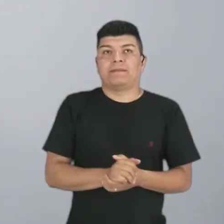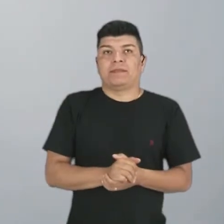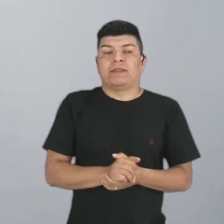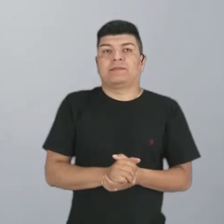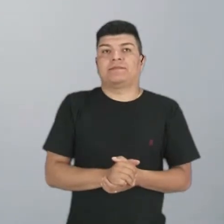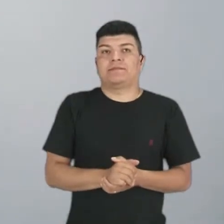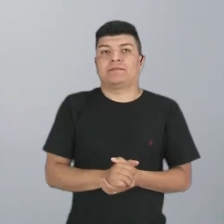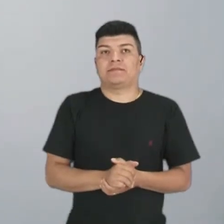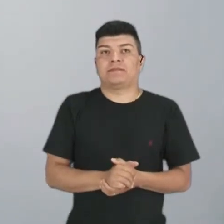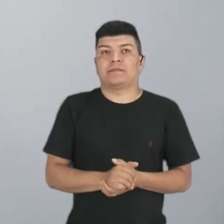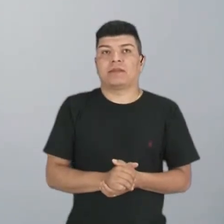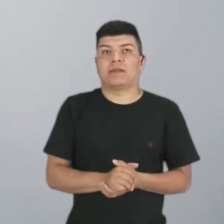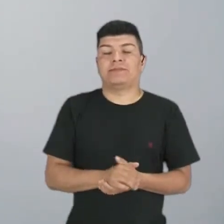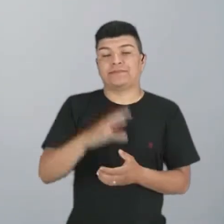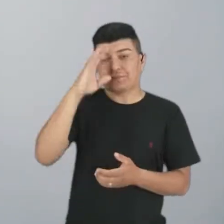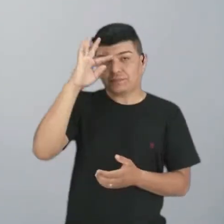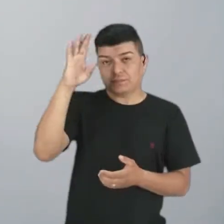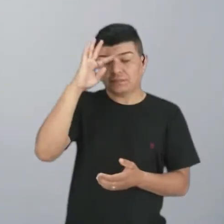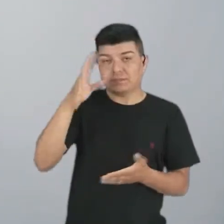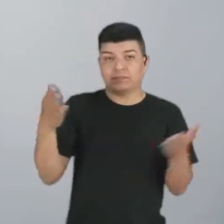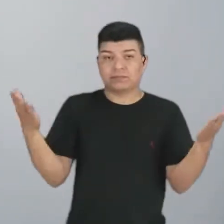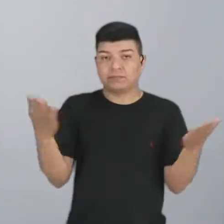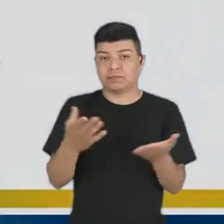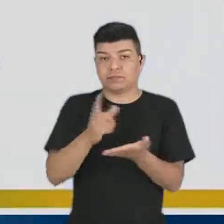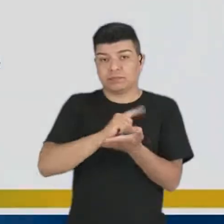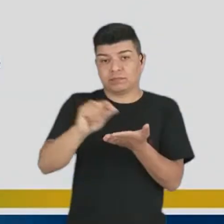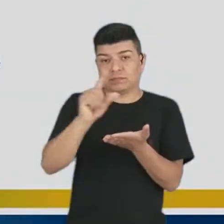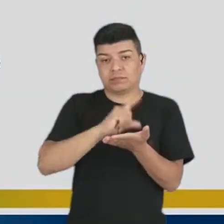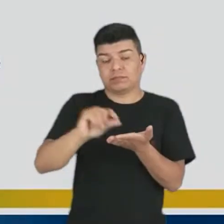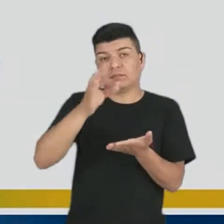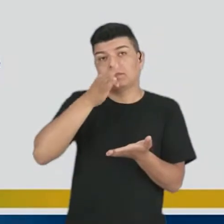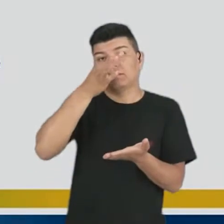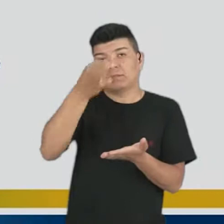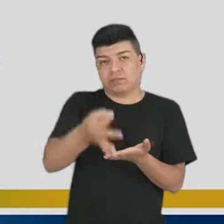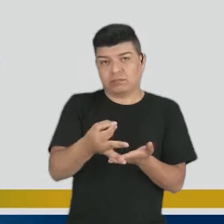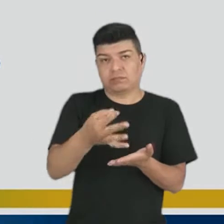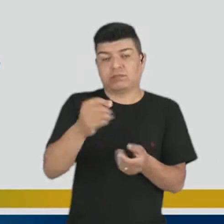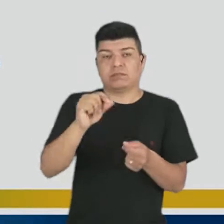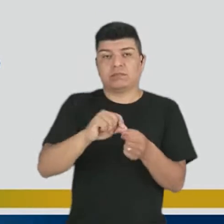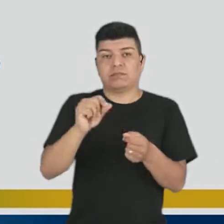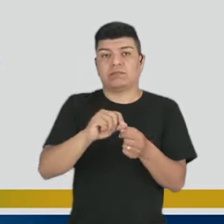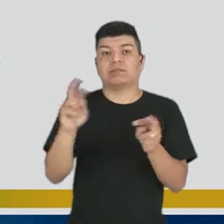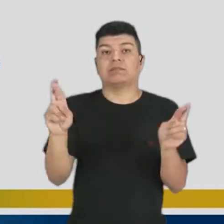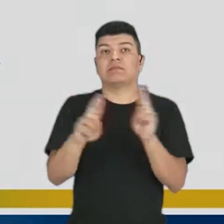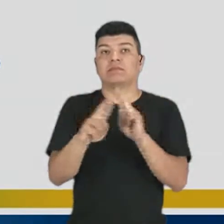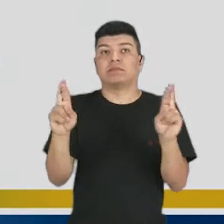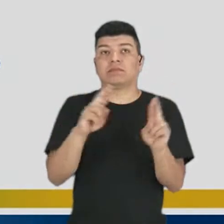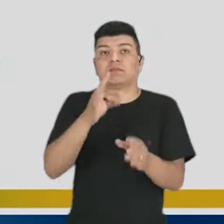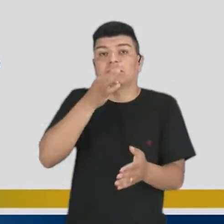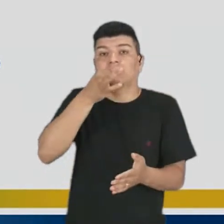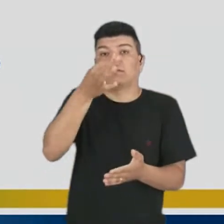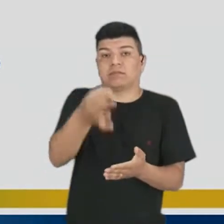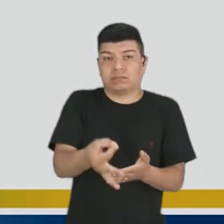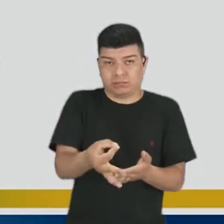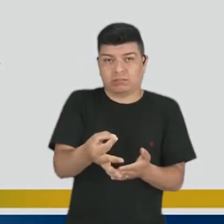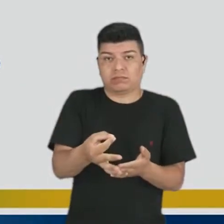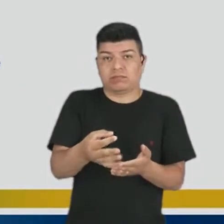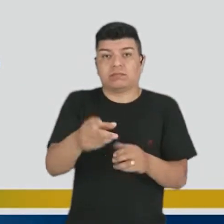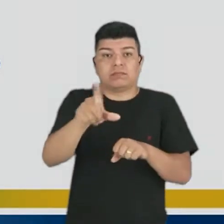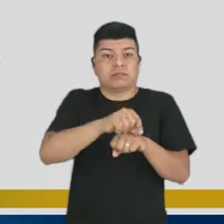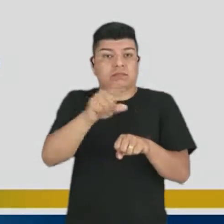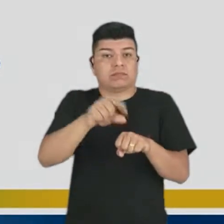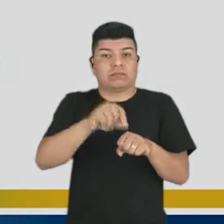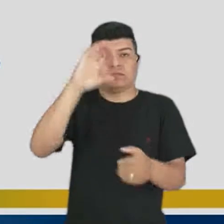E agora a gente passa então a refletir sobre alguns aspectos do artigo de opinião para a gente poder fazer essa relação entre opinião,